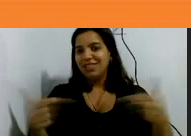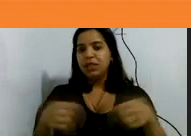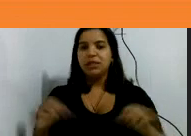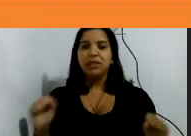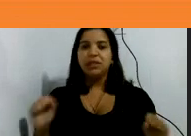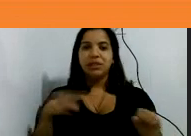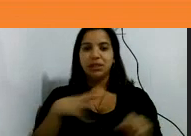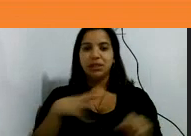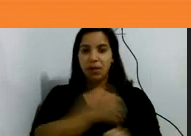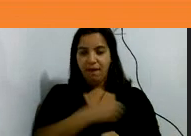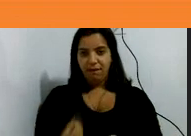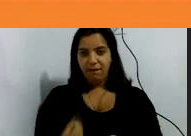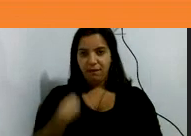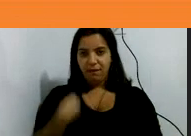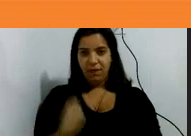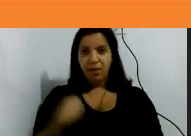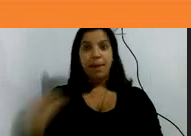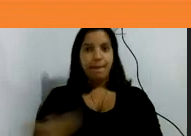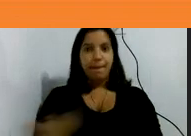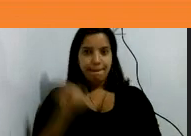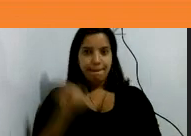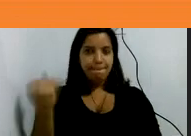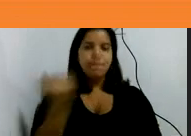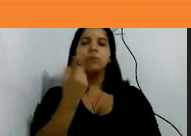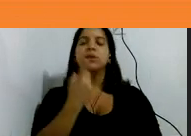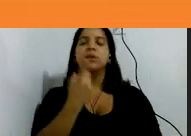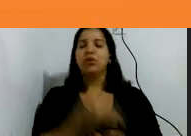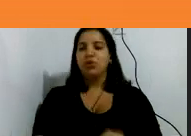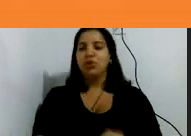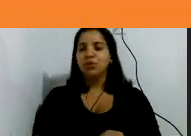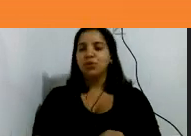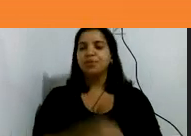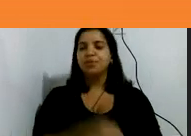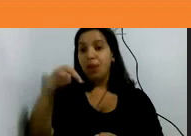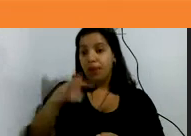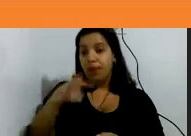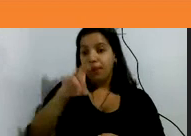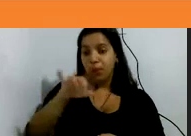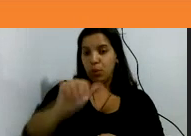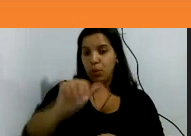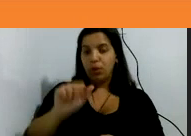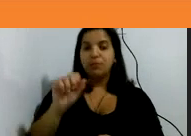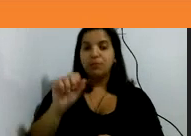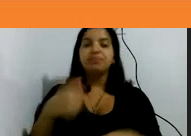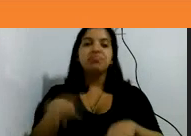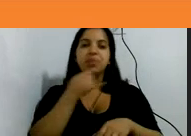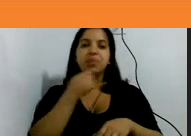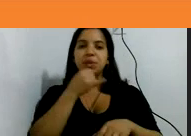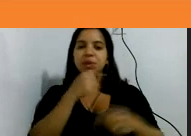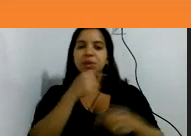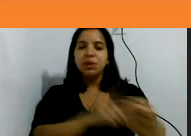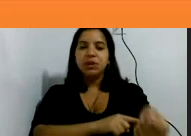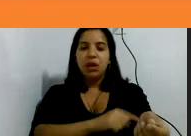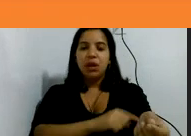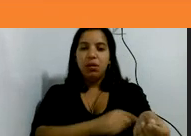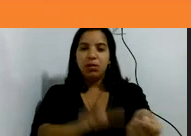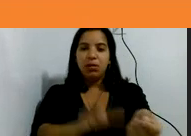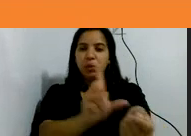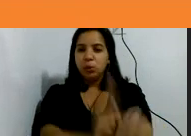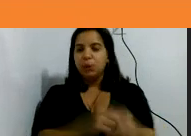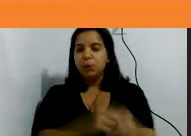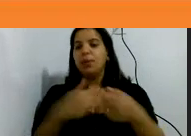a gente sabe que o transplante de medula óssea ele é útil em diversas patologias, como na leucemia, na síndrome